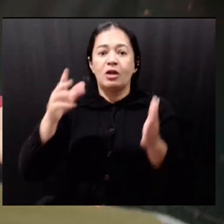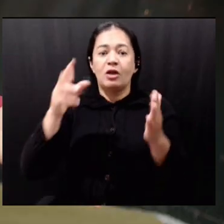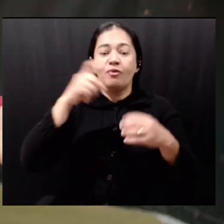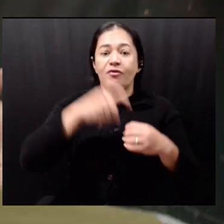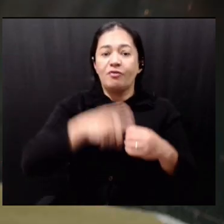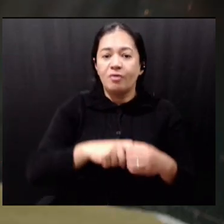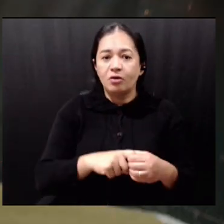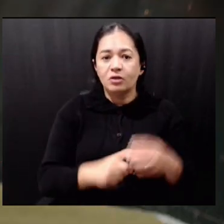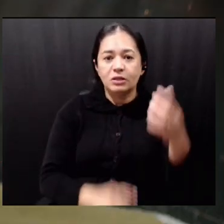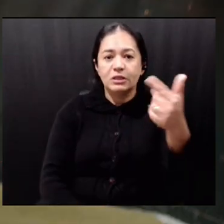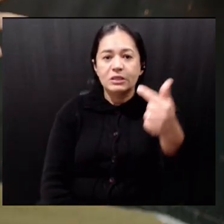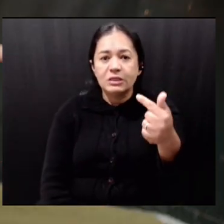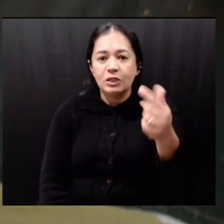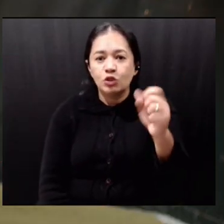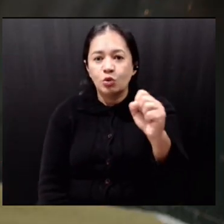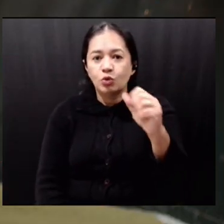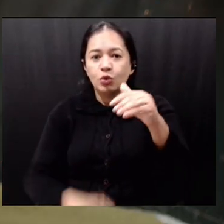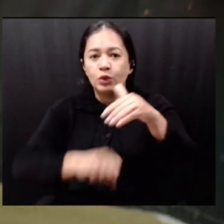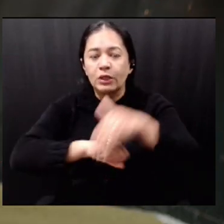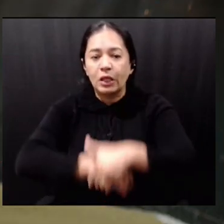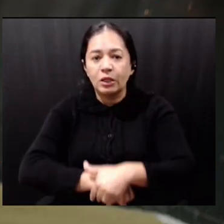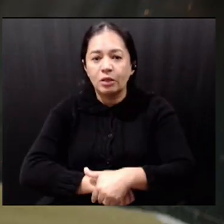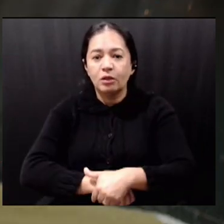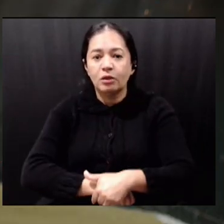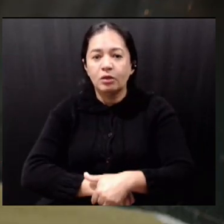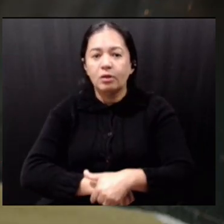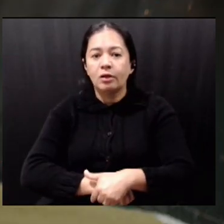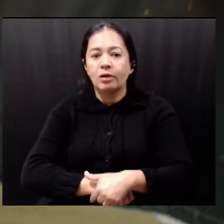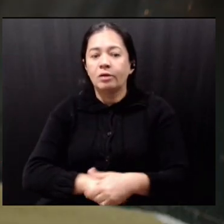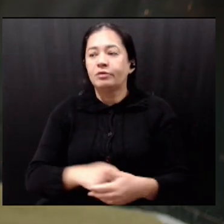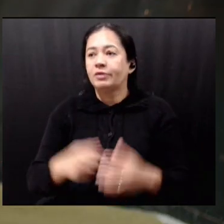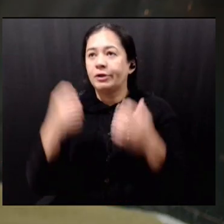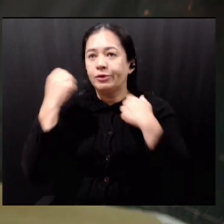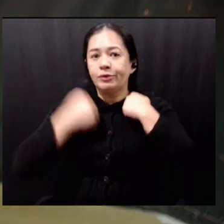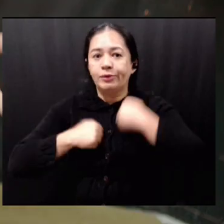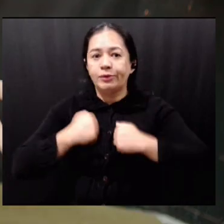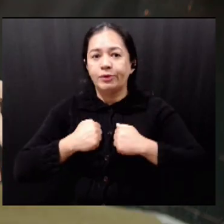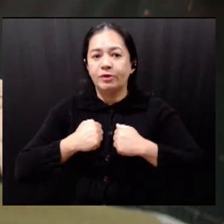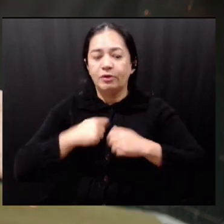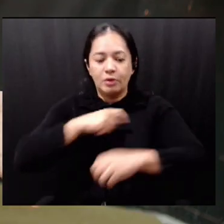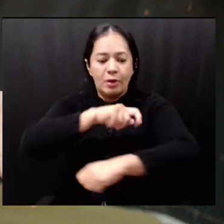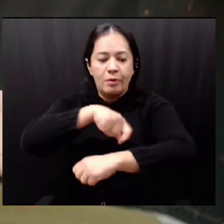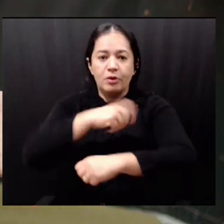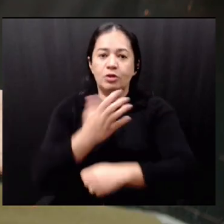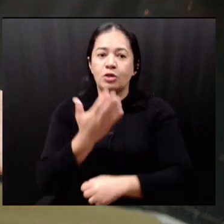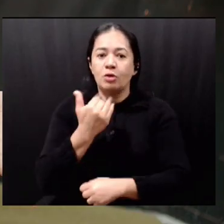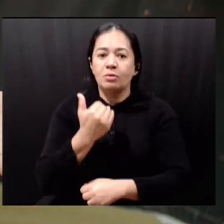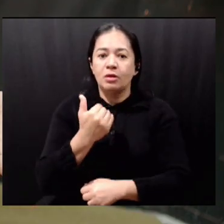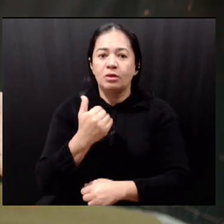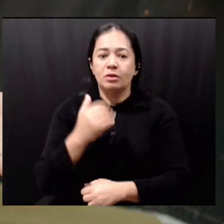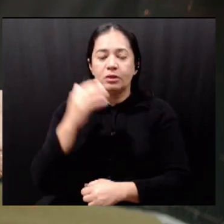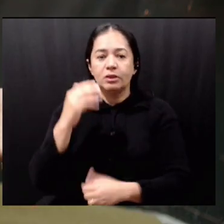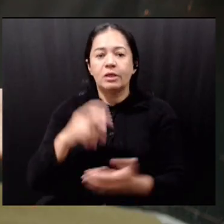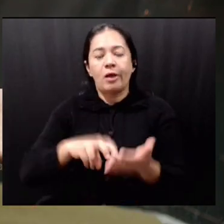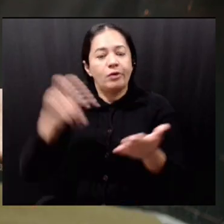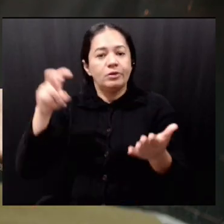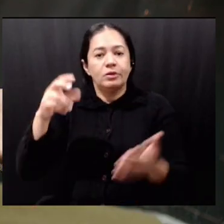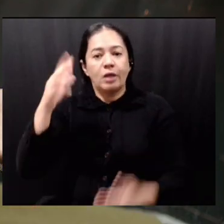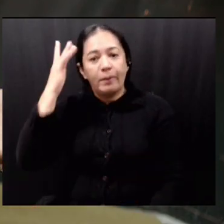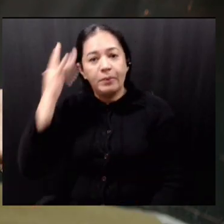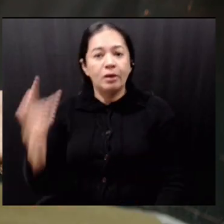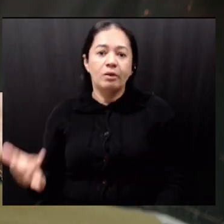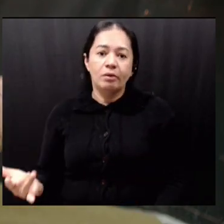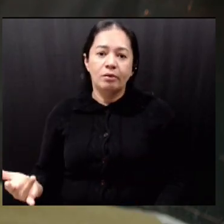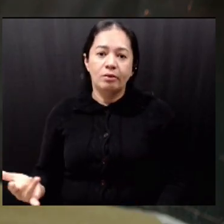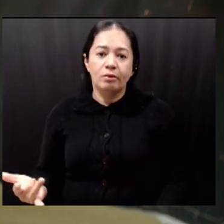da noite. Chega em casa, vai tomar um banho, fazer janta, dormir e acordar no outro dia, porque tem que levantar. E é